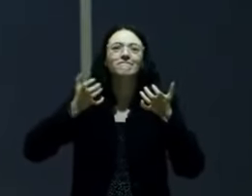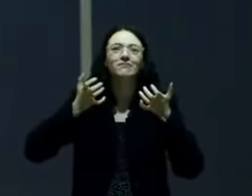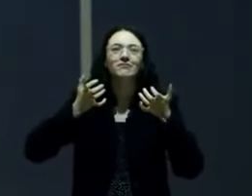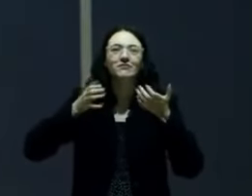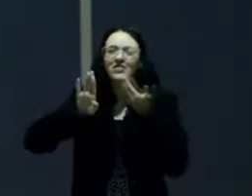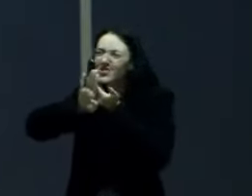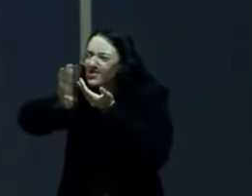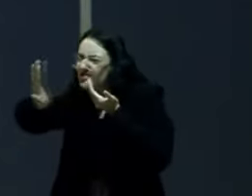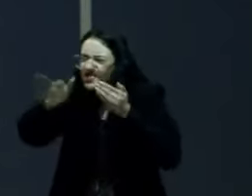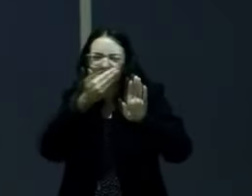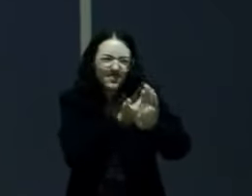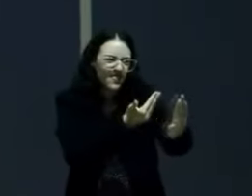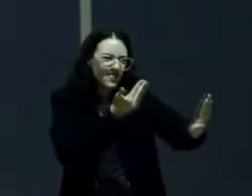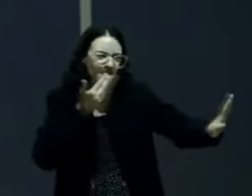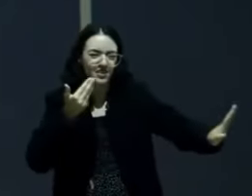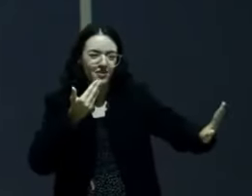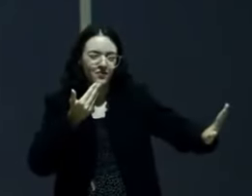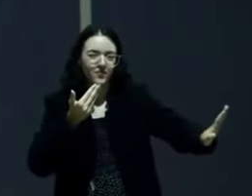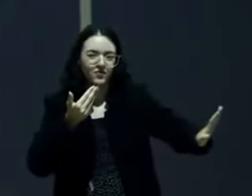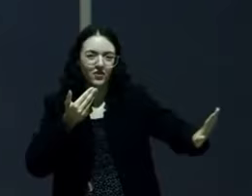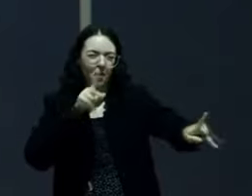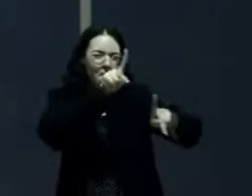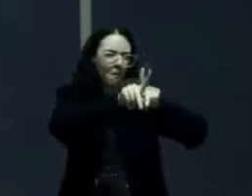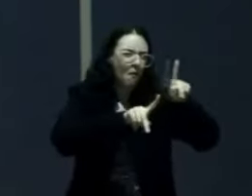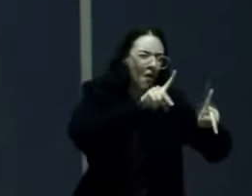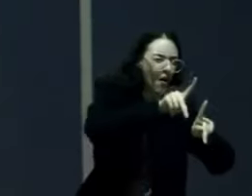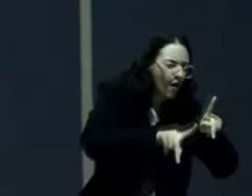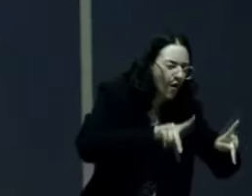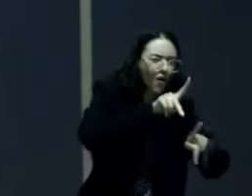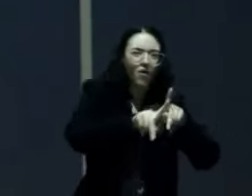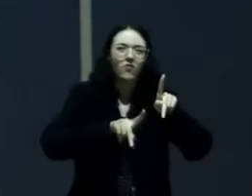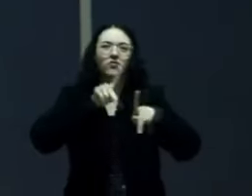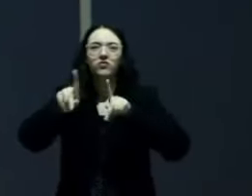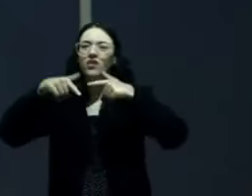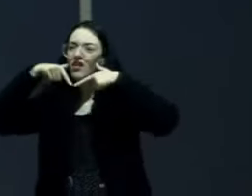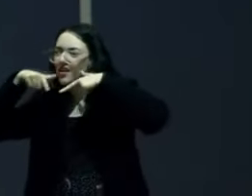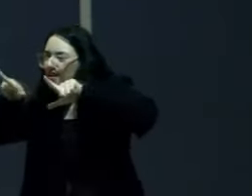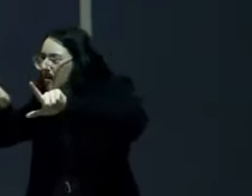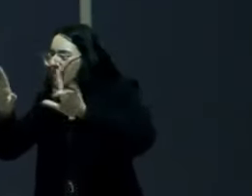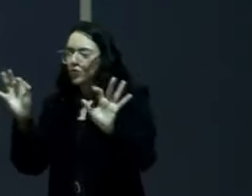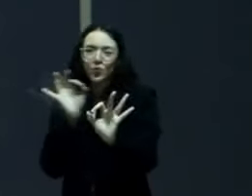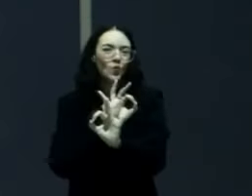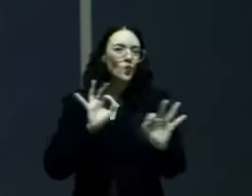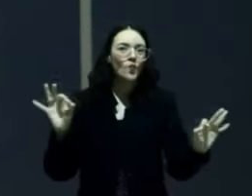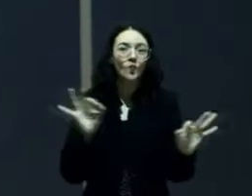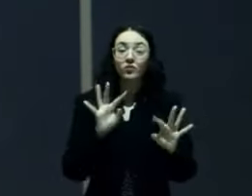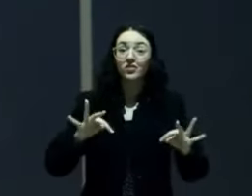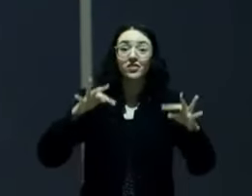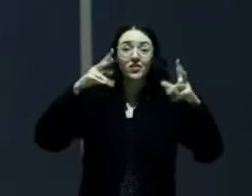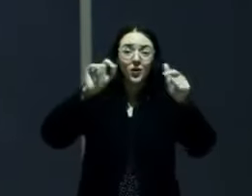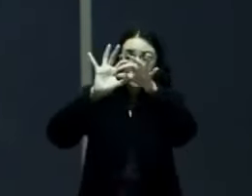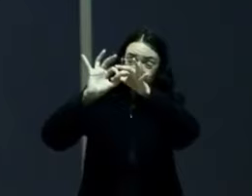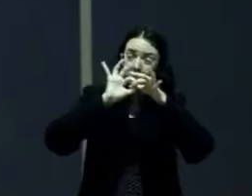divisão de raça, de povos, de tribo, de língua. Não, é todo mundo sentado na